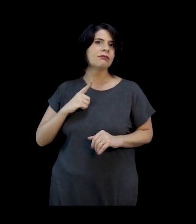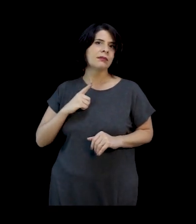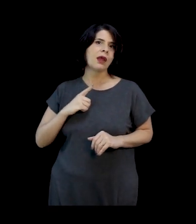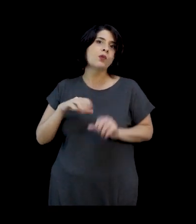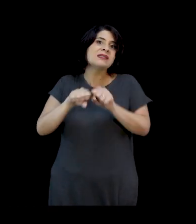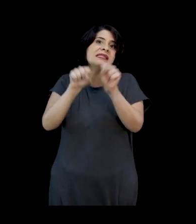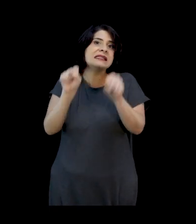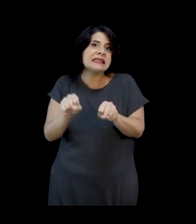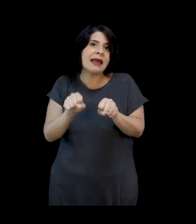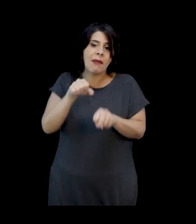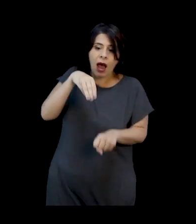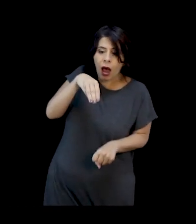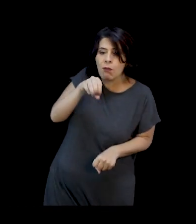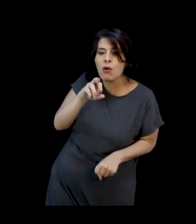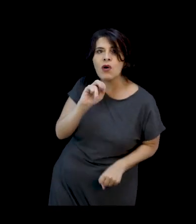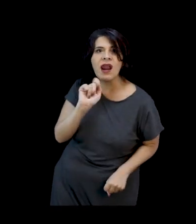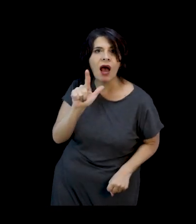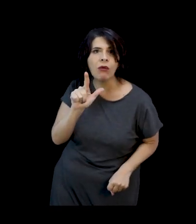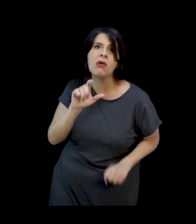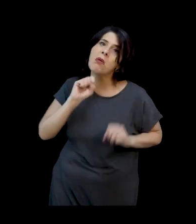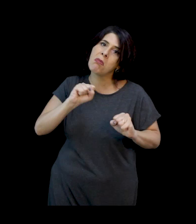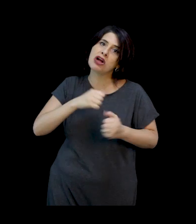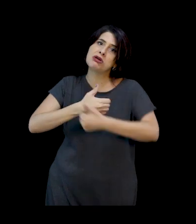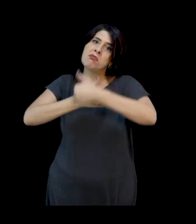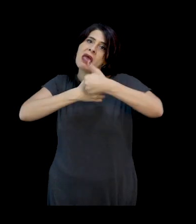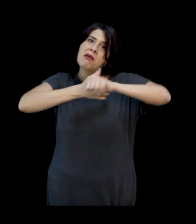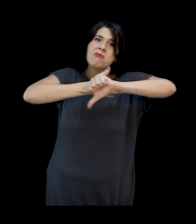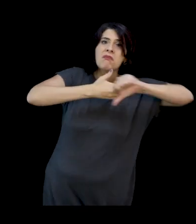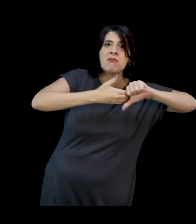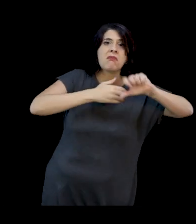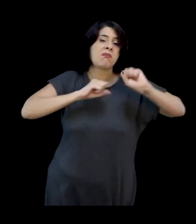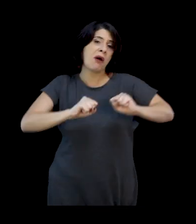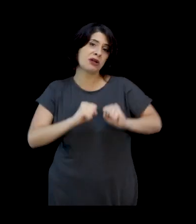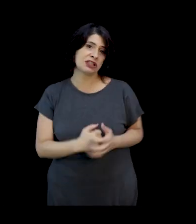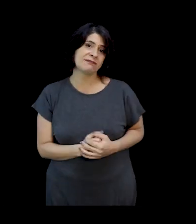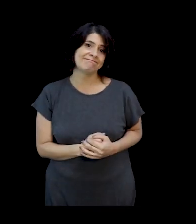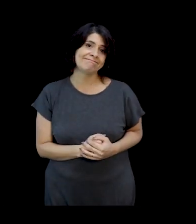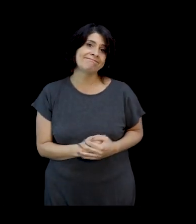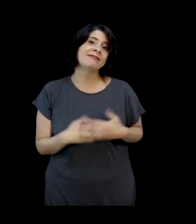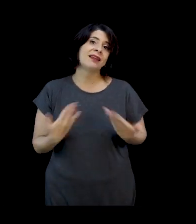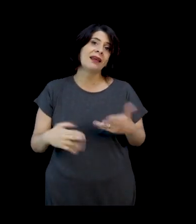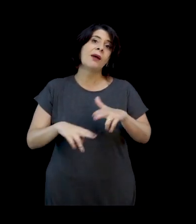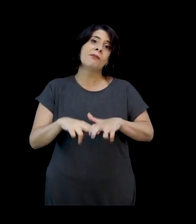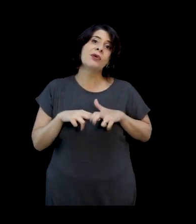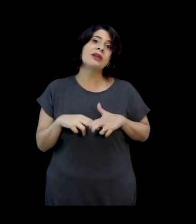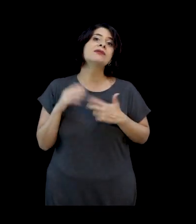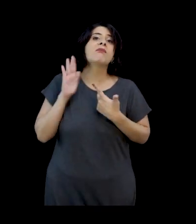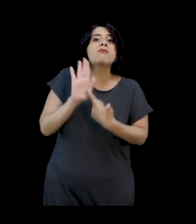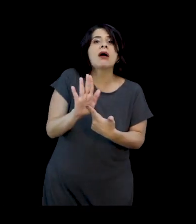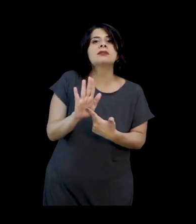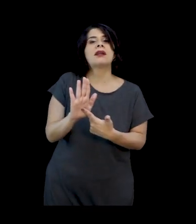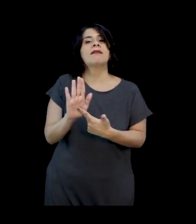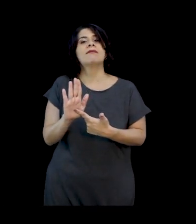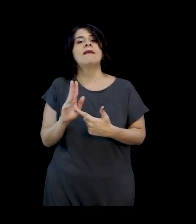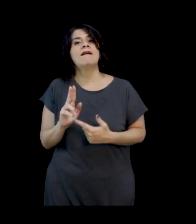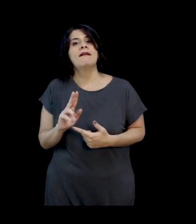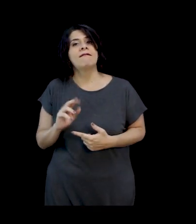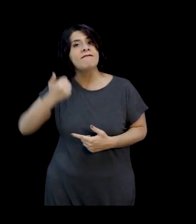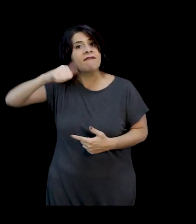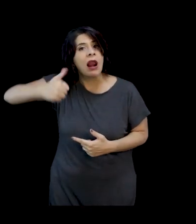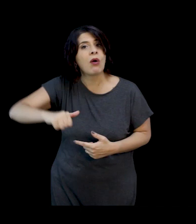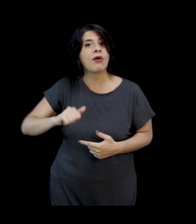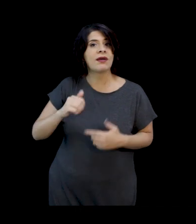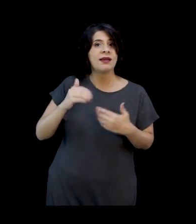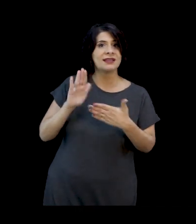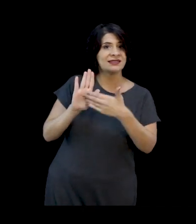ela produz um sistema moral e não necessariamente benigno. Né? Então, a questão do valor está colocada de saída, seja do